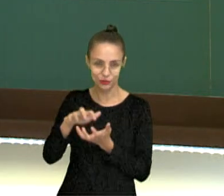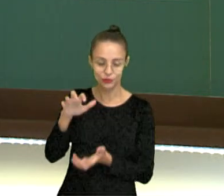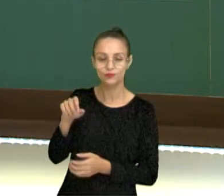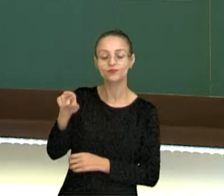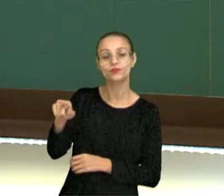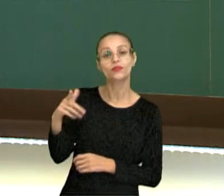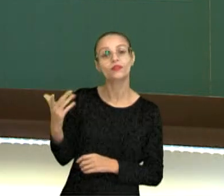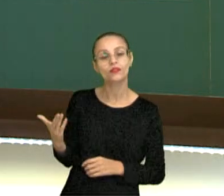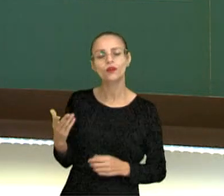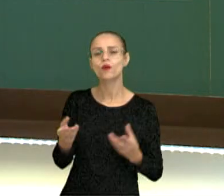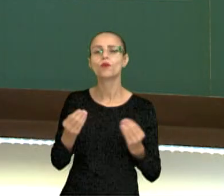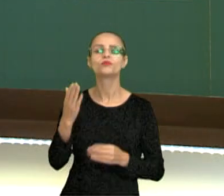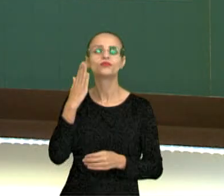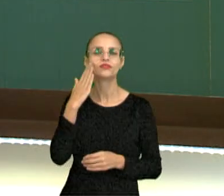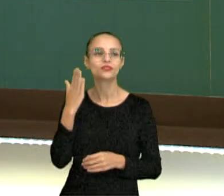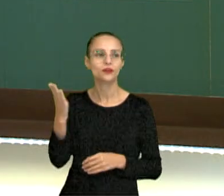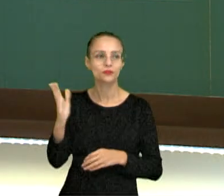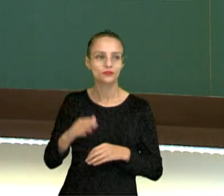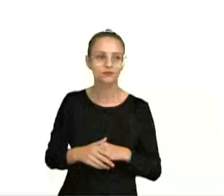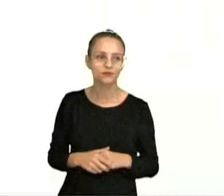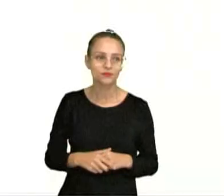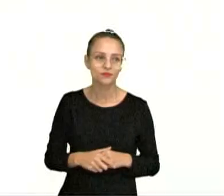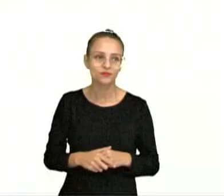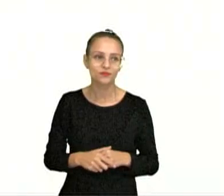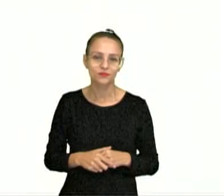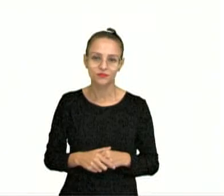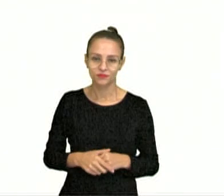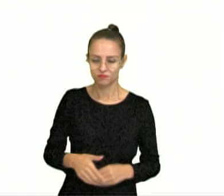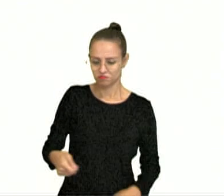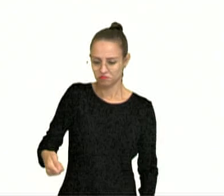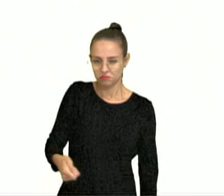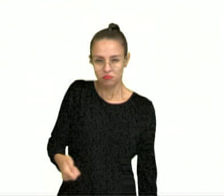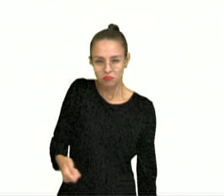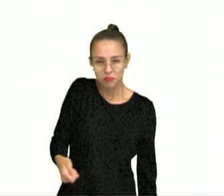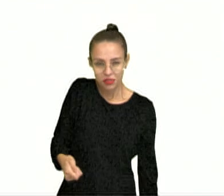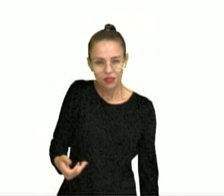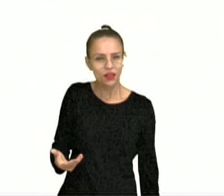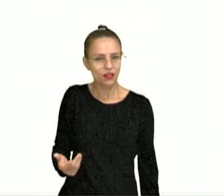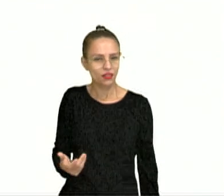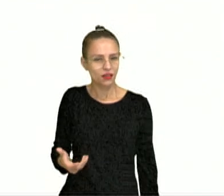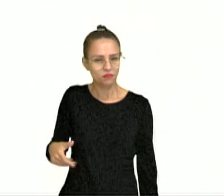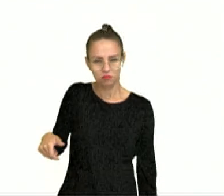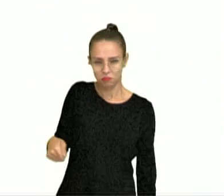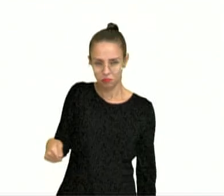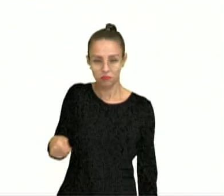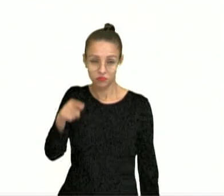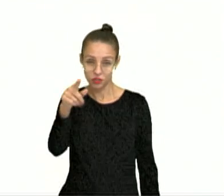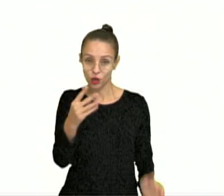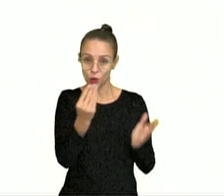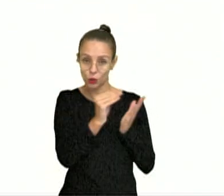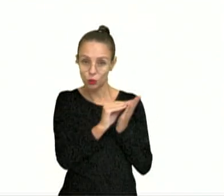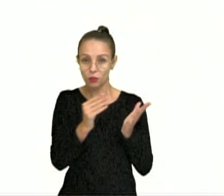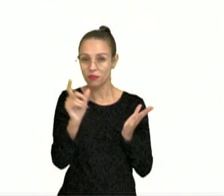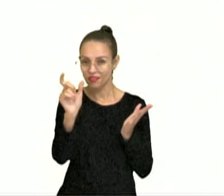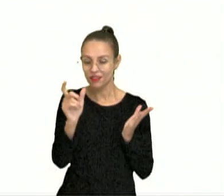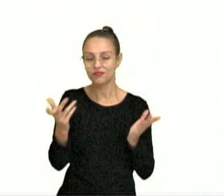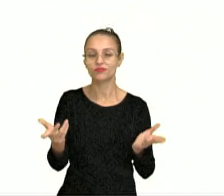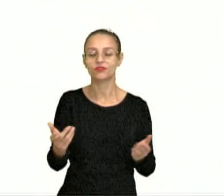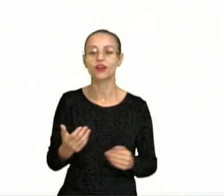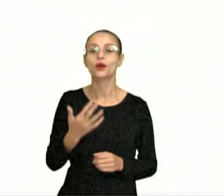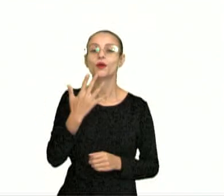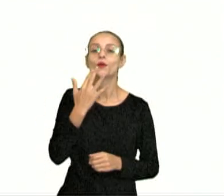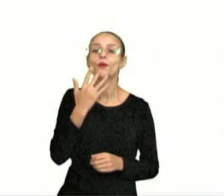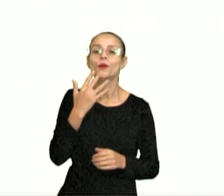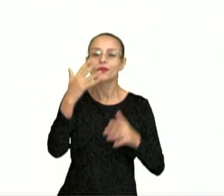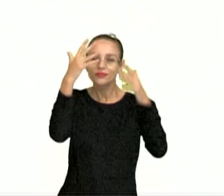descobrimos isso? Pela presença de uma bengala? Talvez vocês tenham colocado essa palavra. A